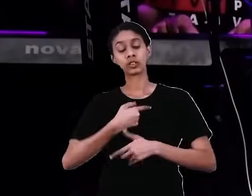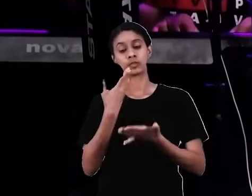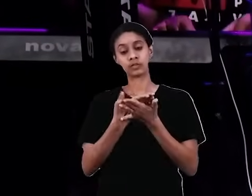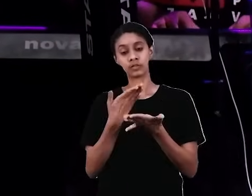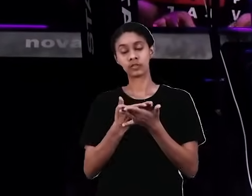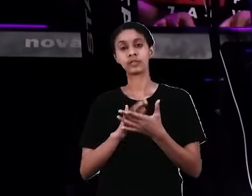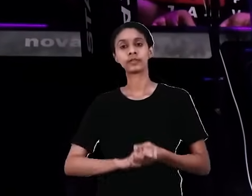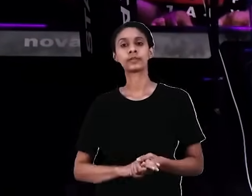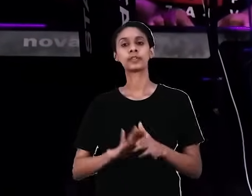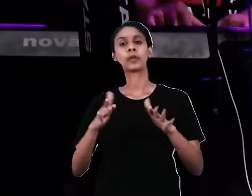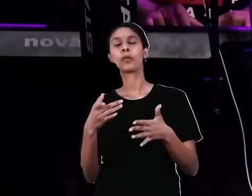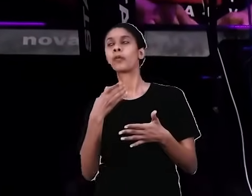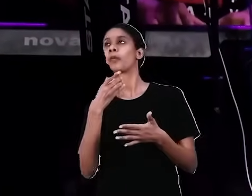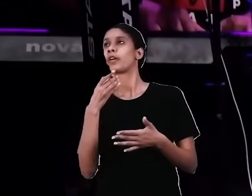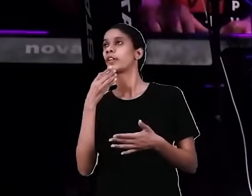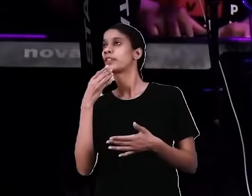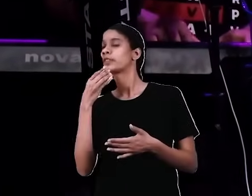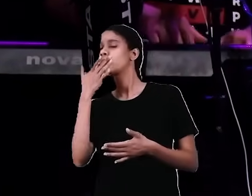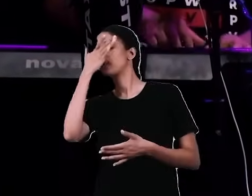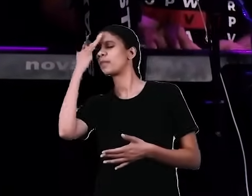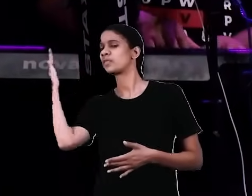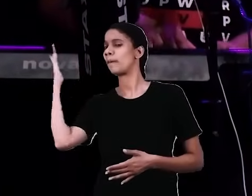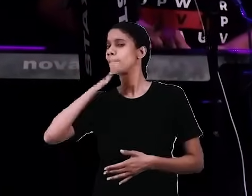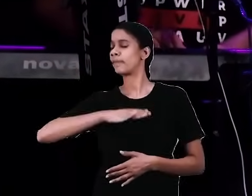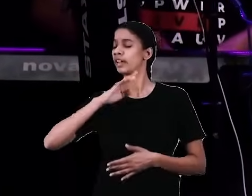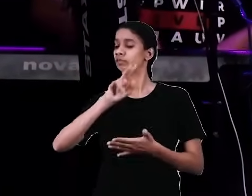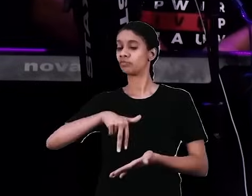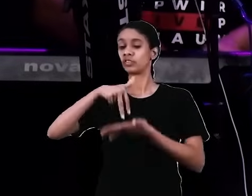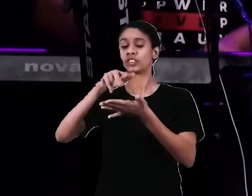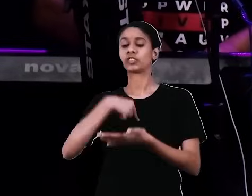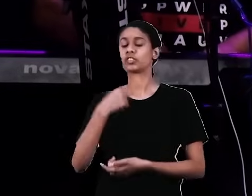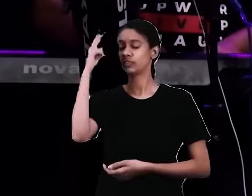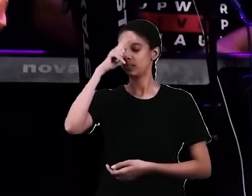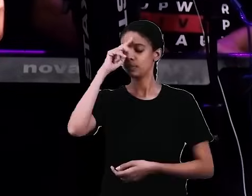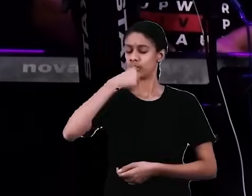estuda. Quando um Nabal se levantar, a gente lembra, eu sou Abigail.